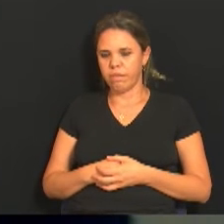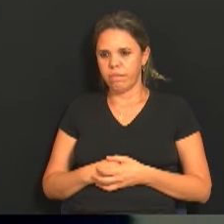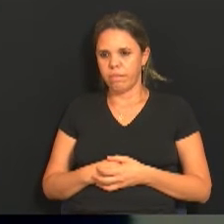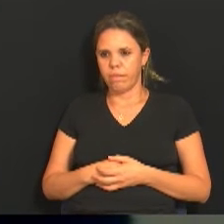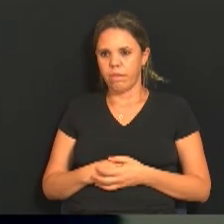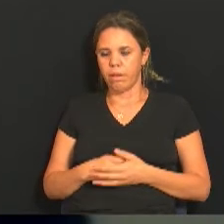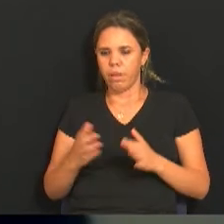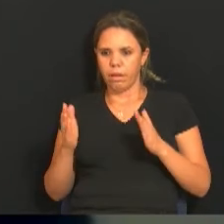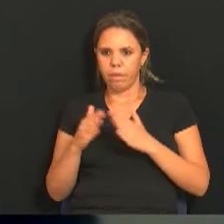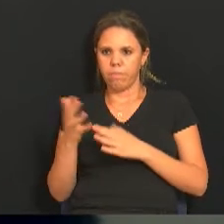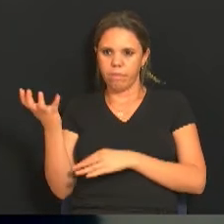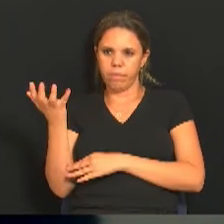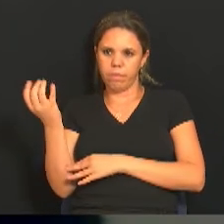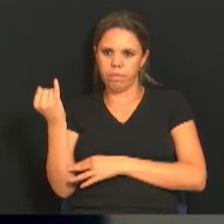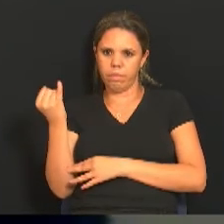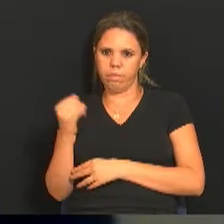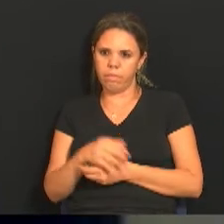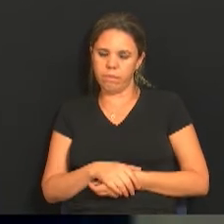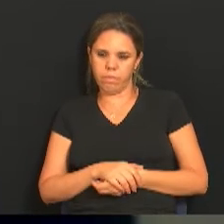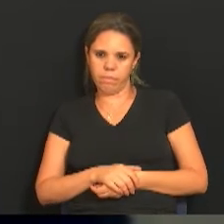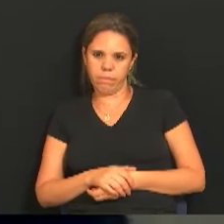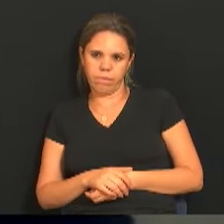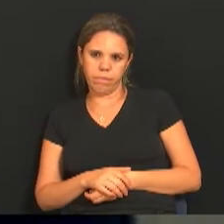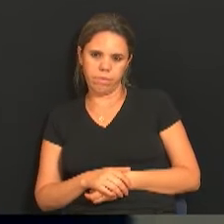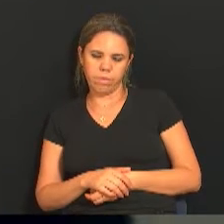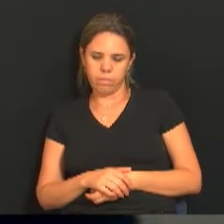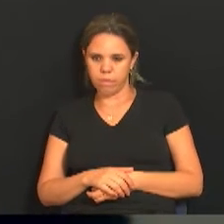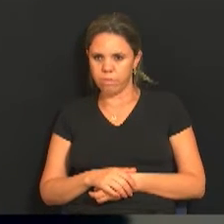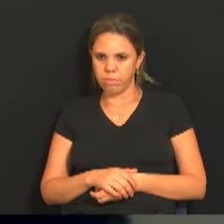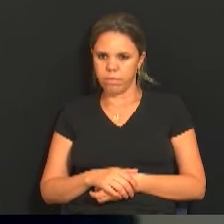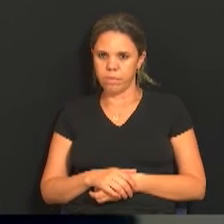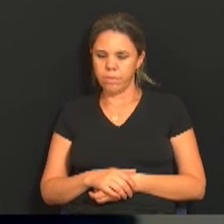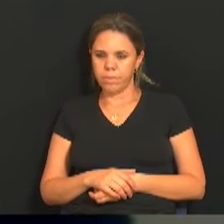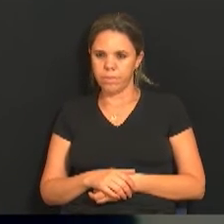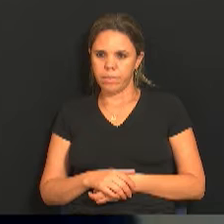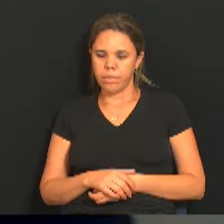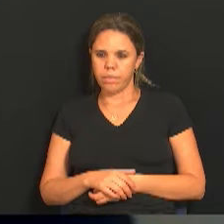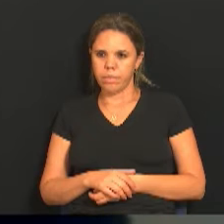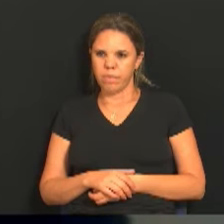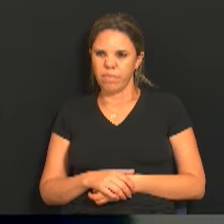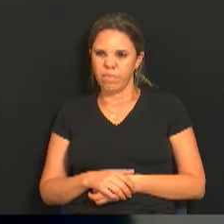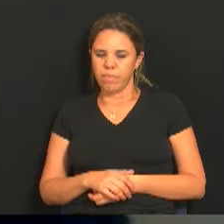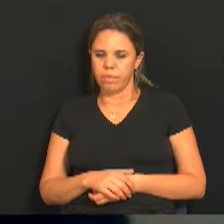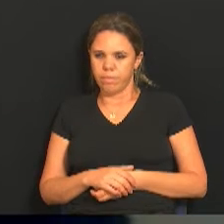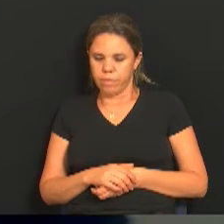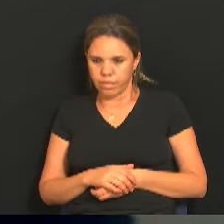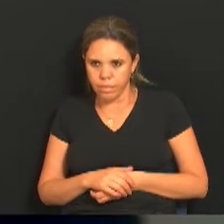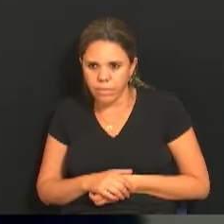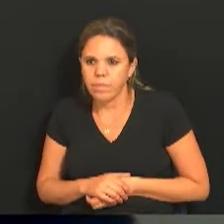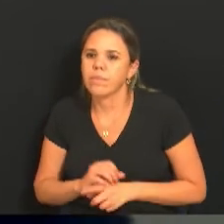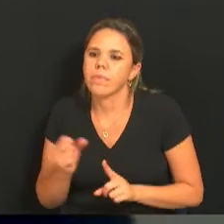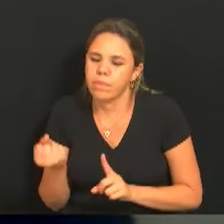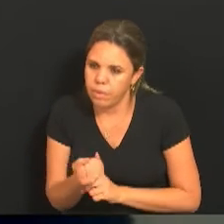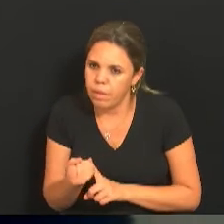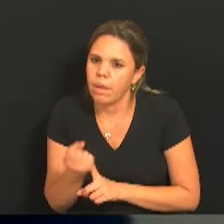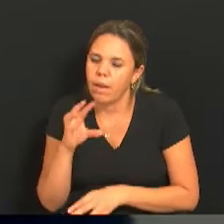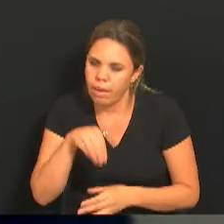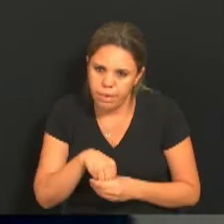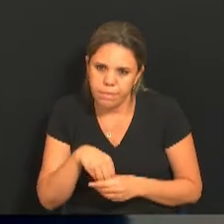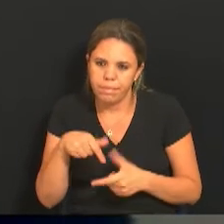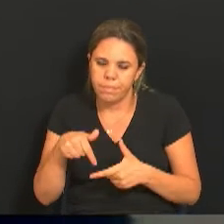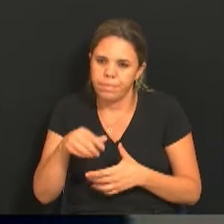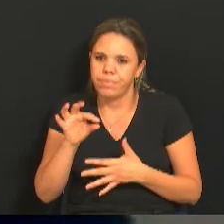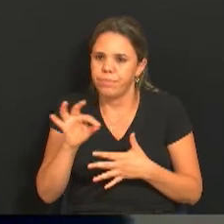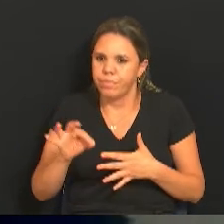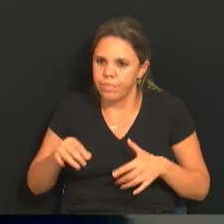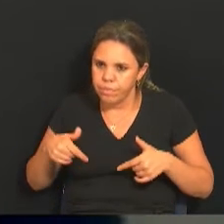são essenciais, né, da população de rua. E isso geralmente é sempre colocado a assistência. A assistência ela tem um conjunto de